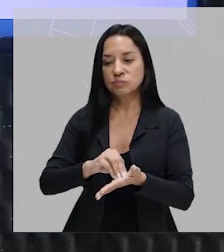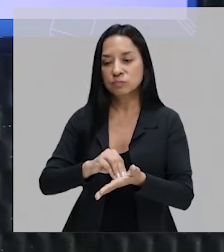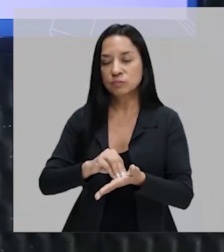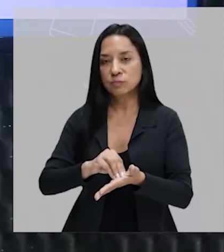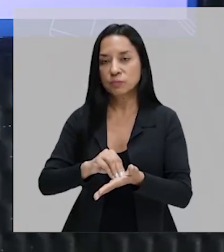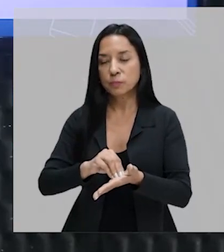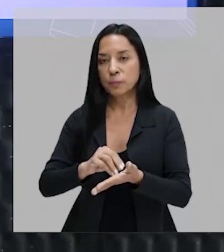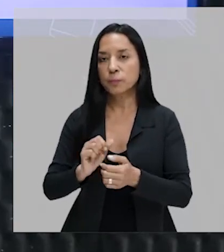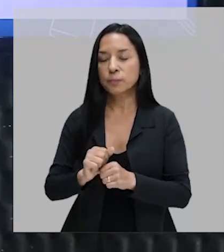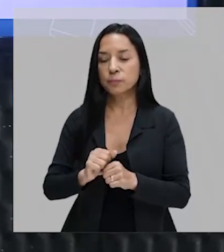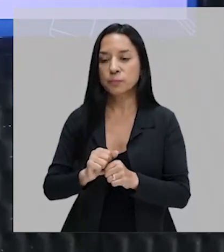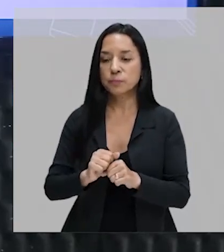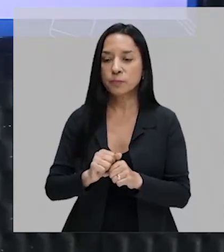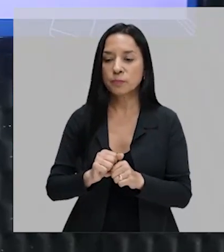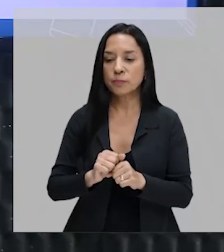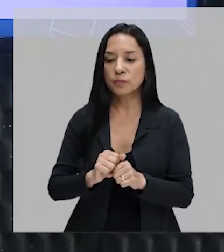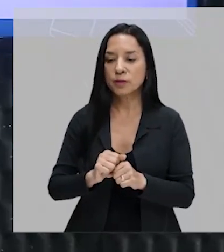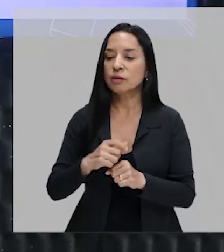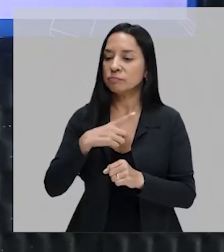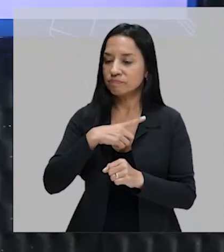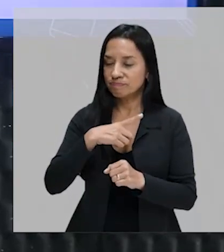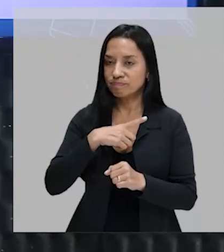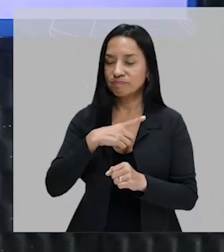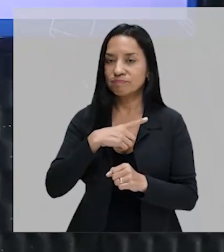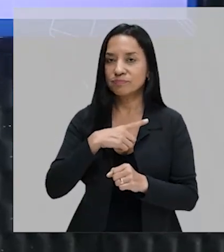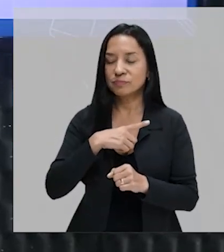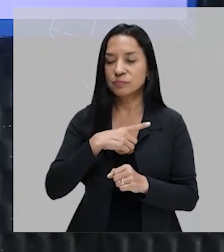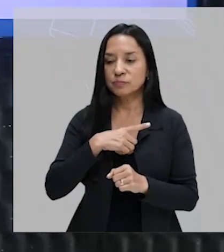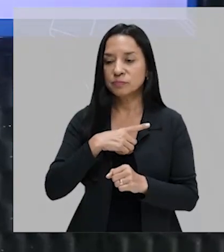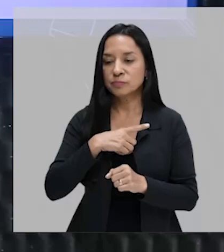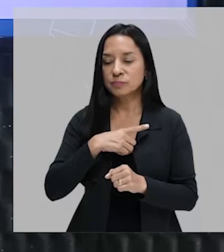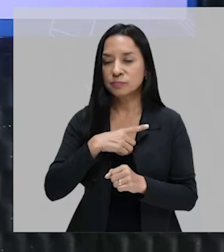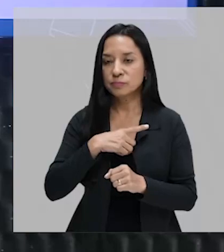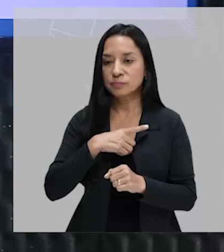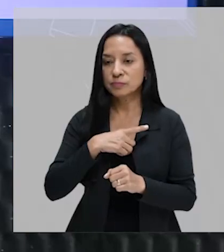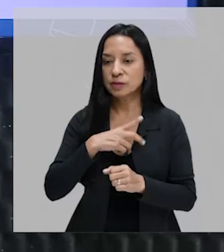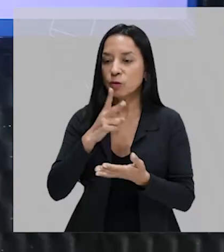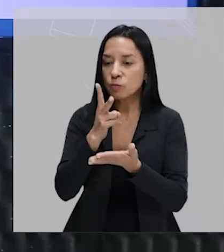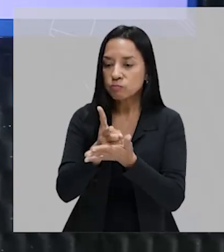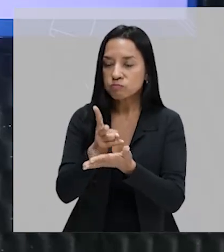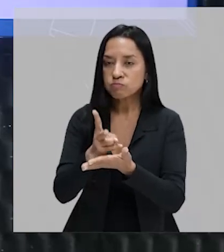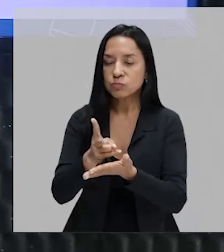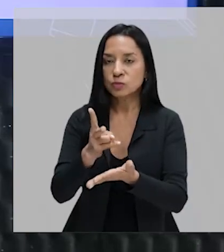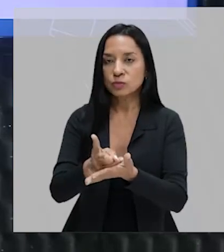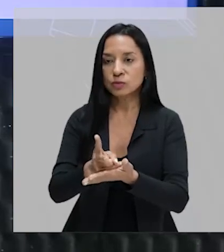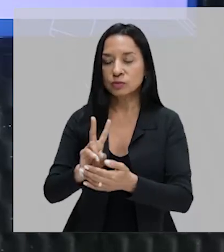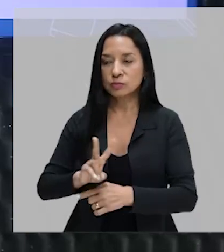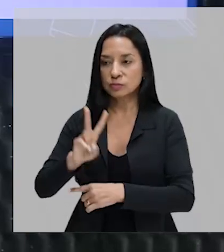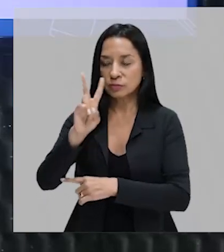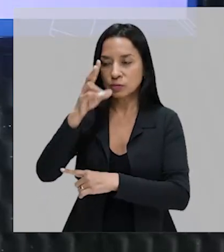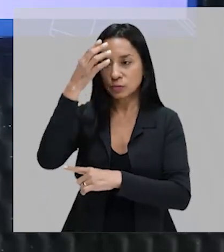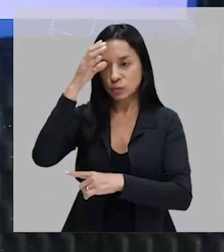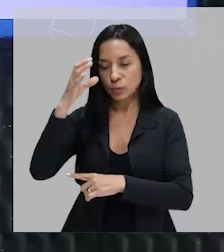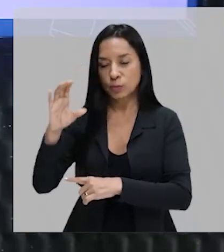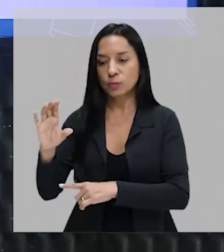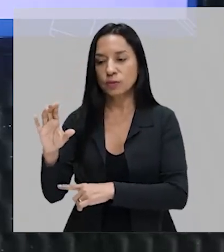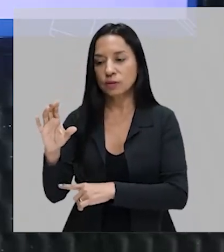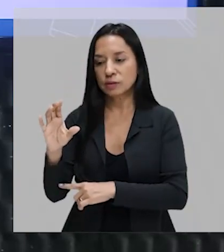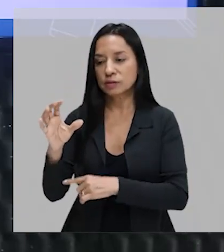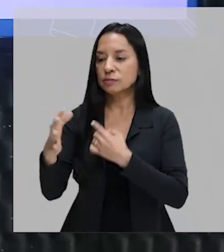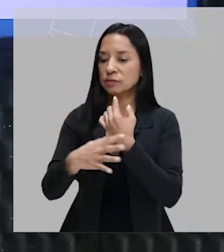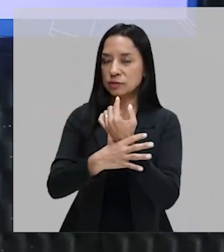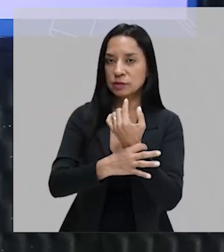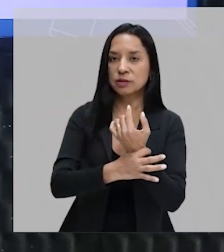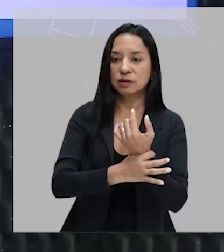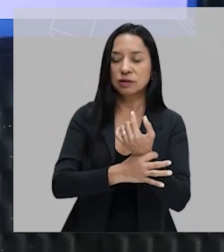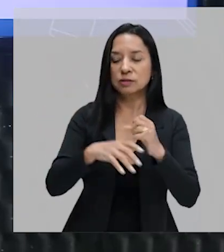muito para que se tenha a manutenção desses valores culturais, para que se garanta